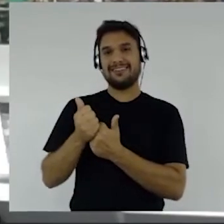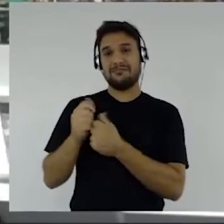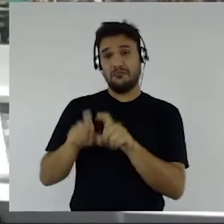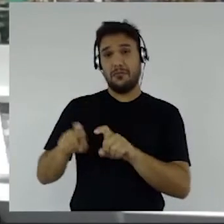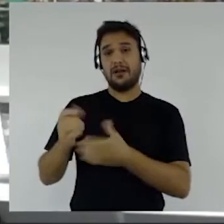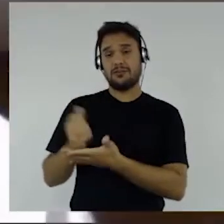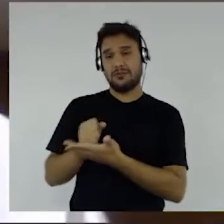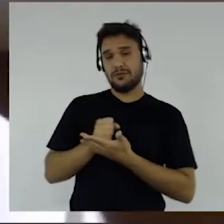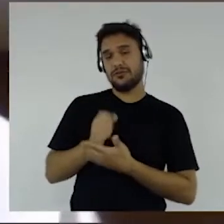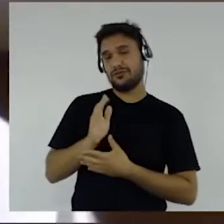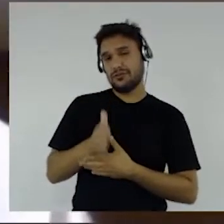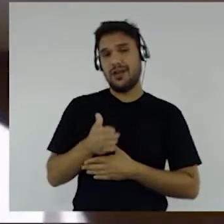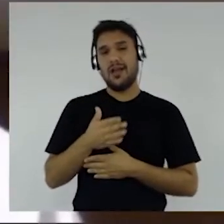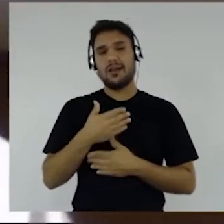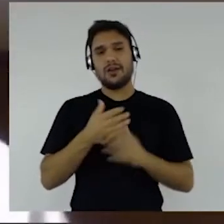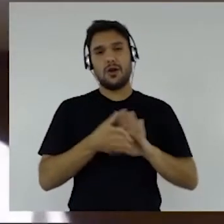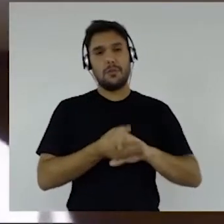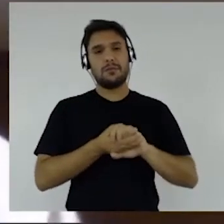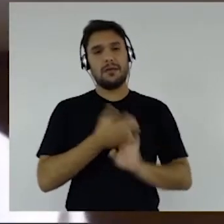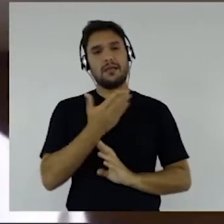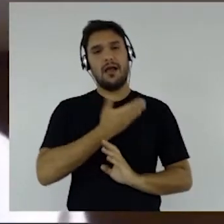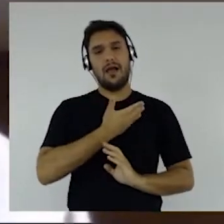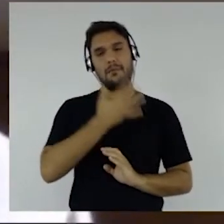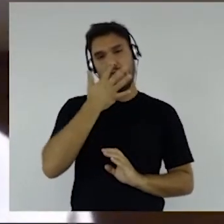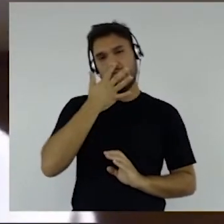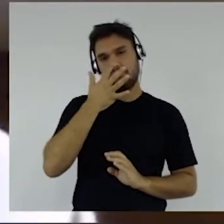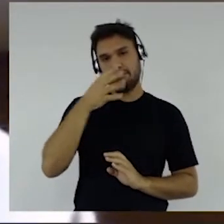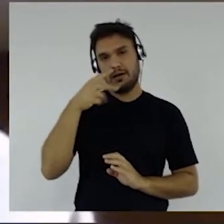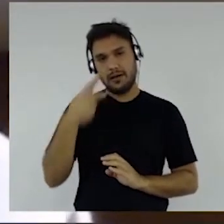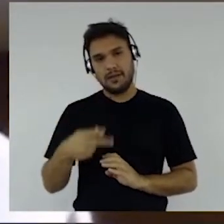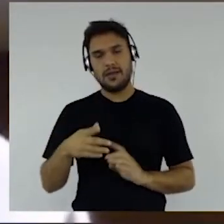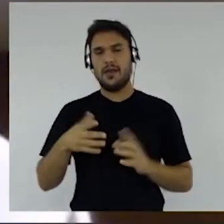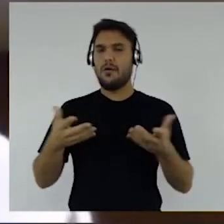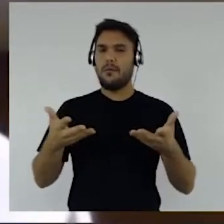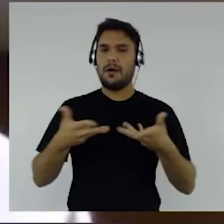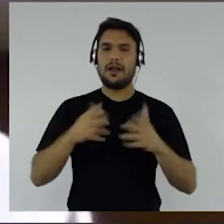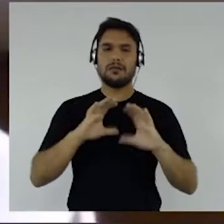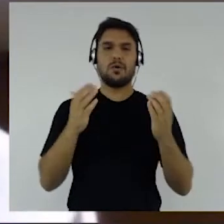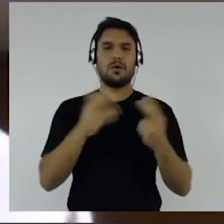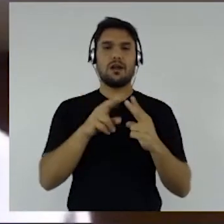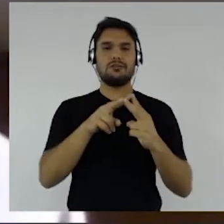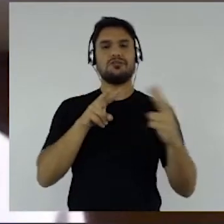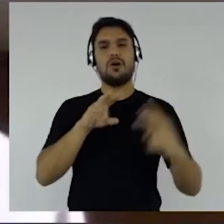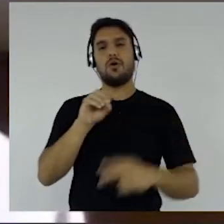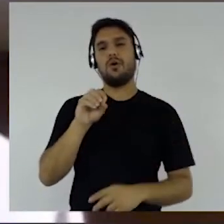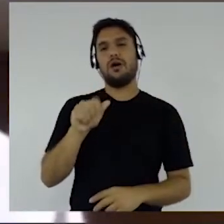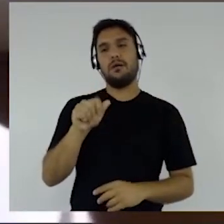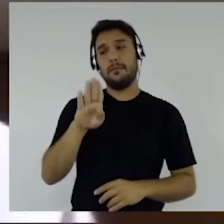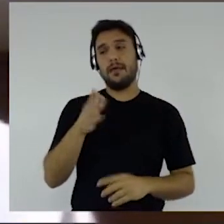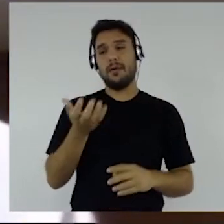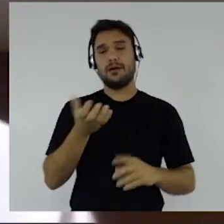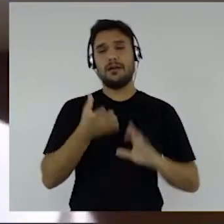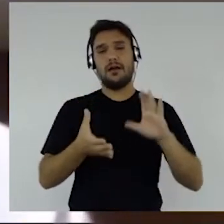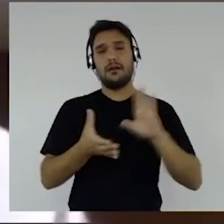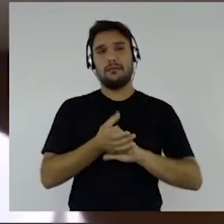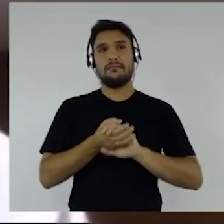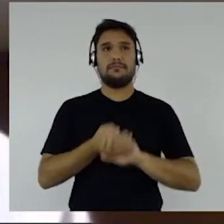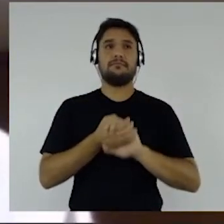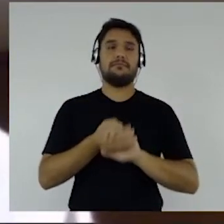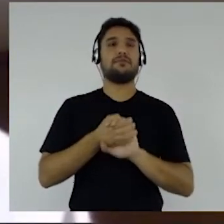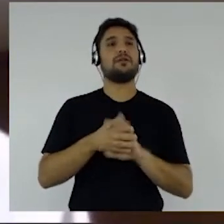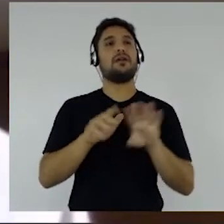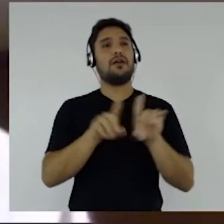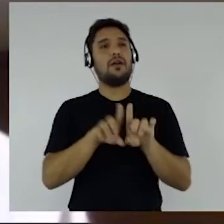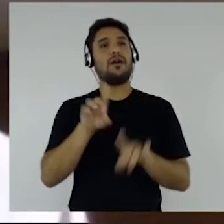Queria cumprimentar todos os colegas que nos assistem, que acompanham esse belíssimo congresso digital da OAB. Queria cumprimentar o Felipe,